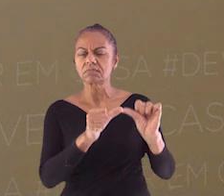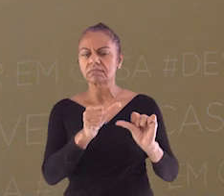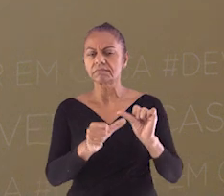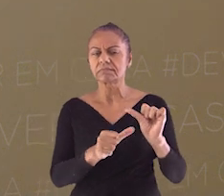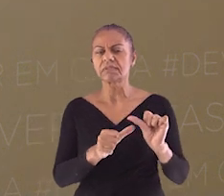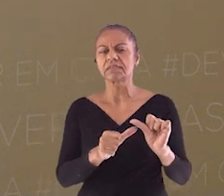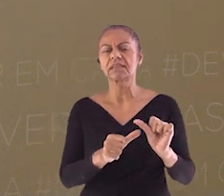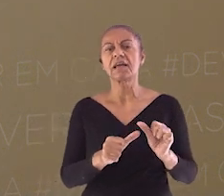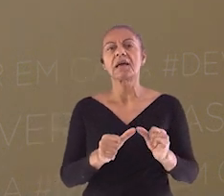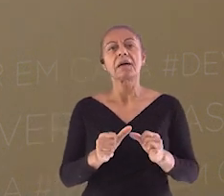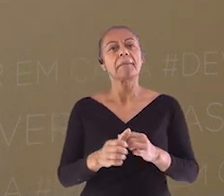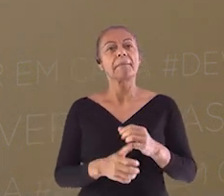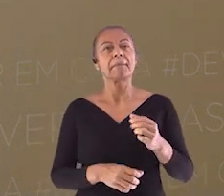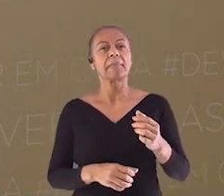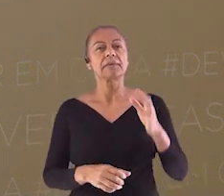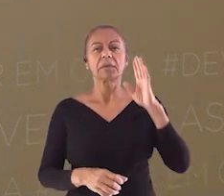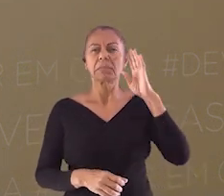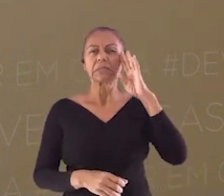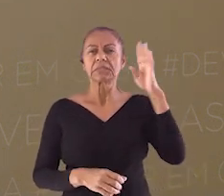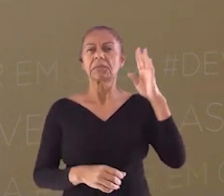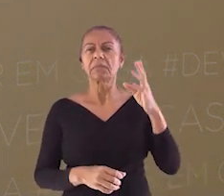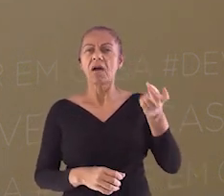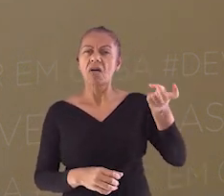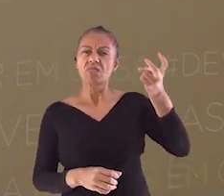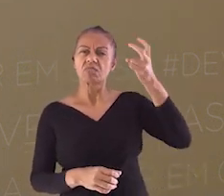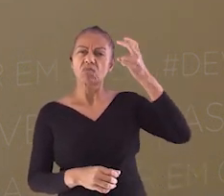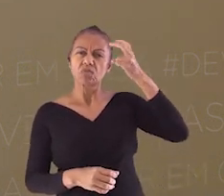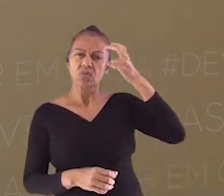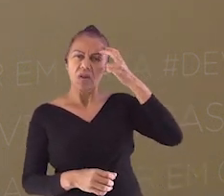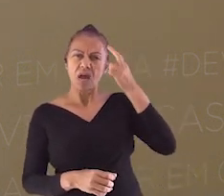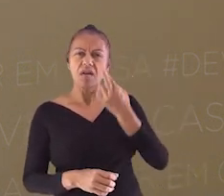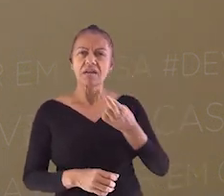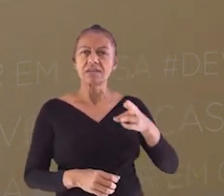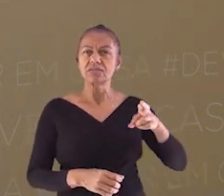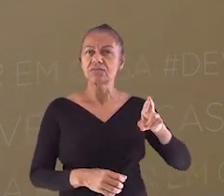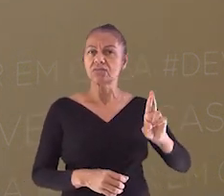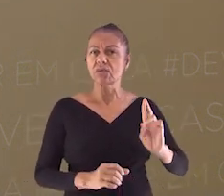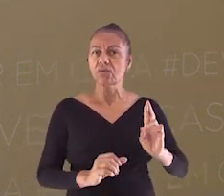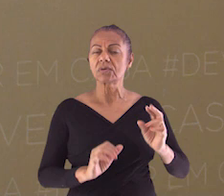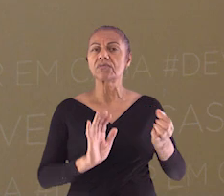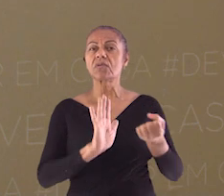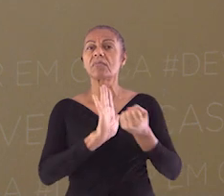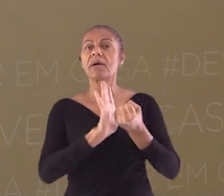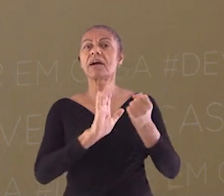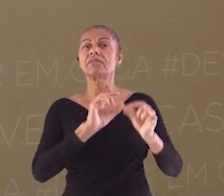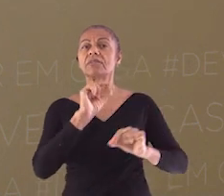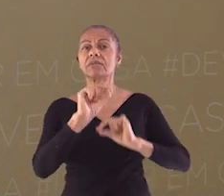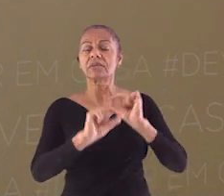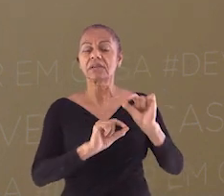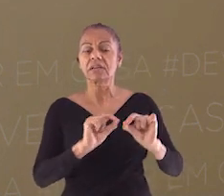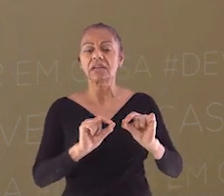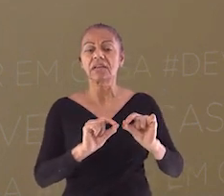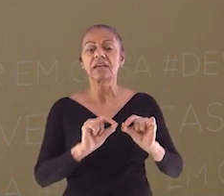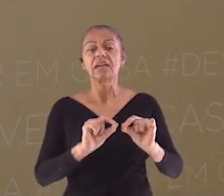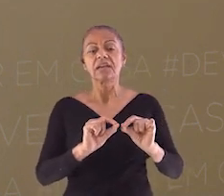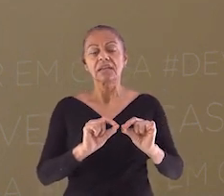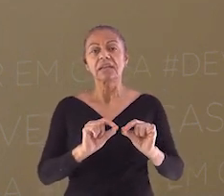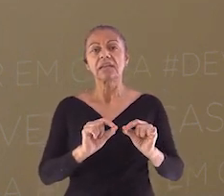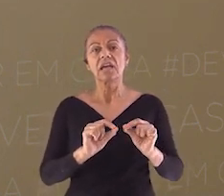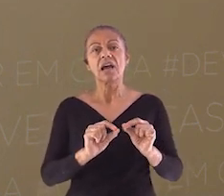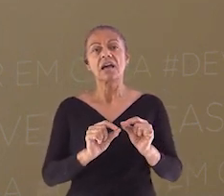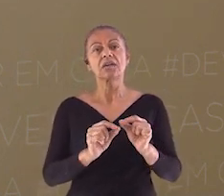marcante delas, a nível cultural e religioso, foi o início do Marco do Tempo, a partir do nascimento de